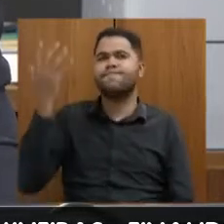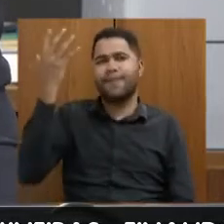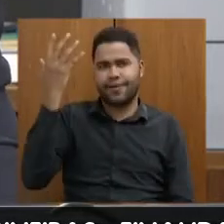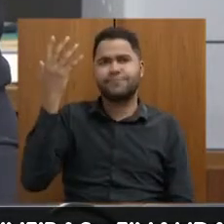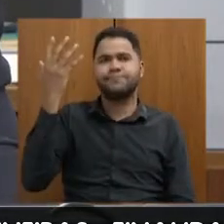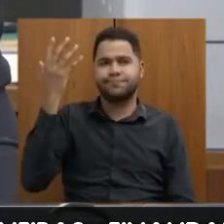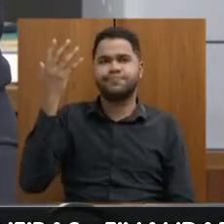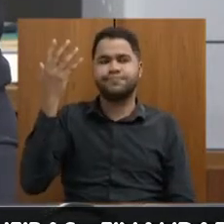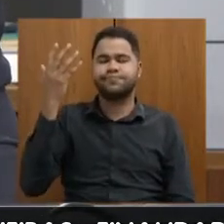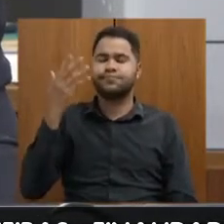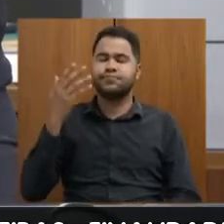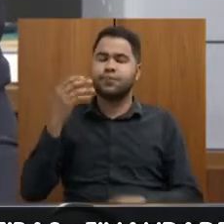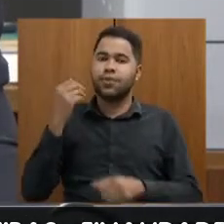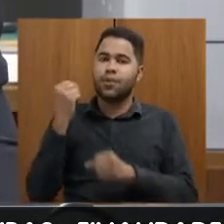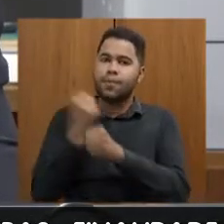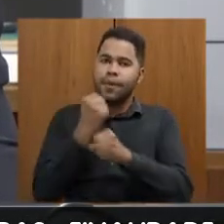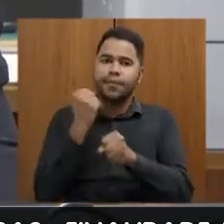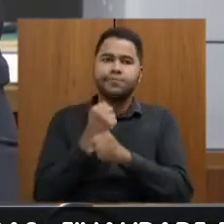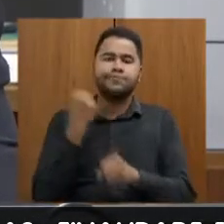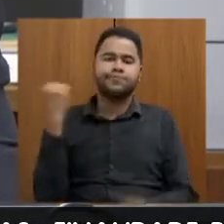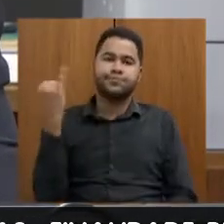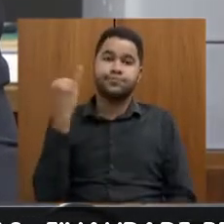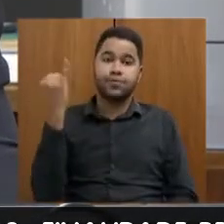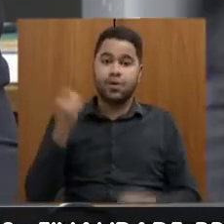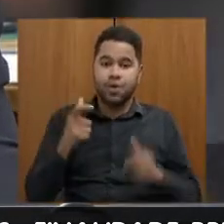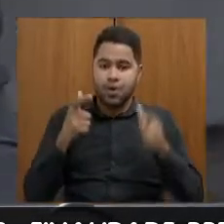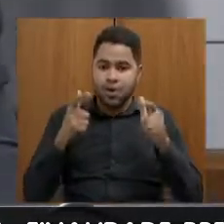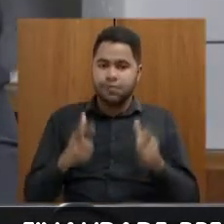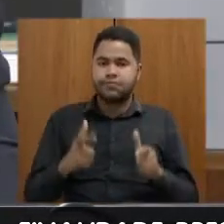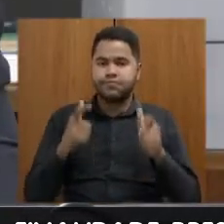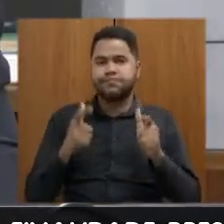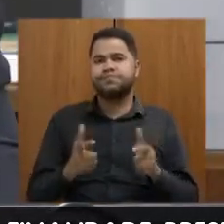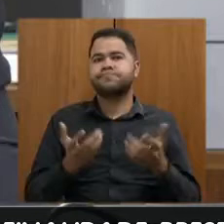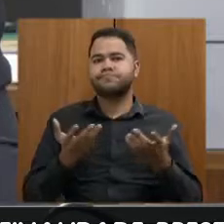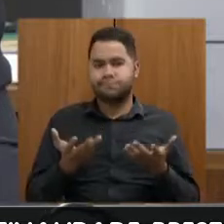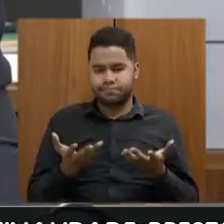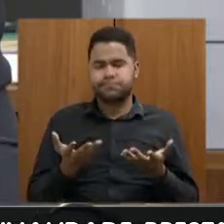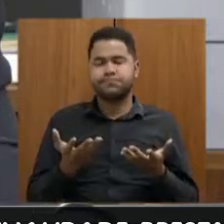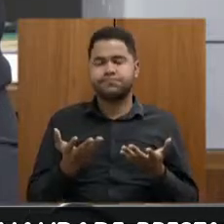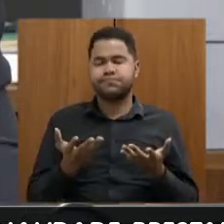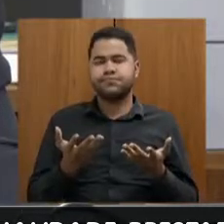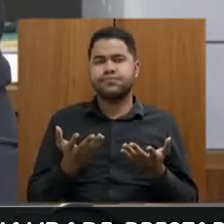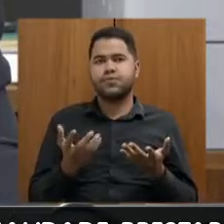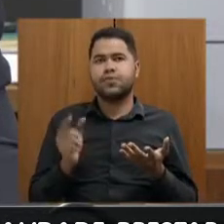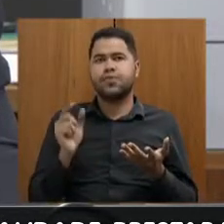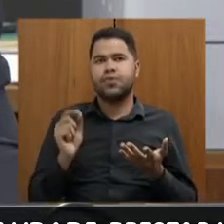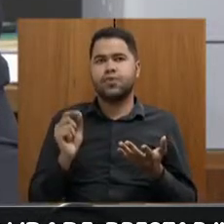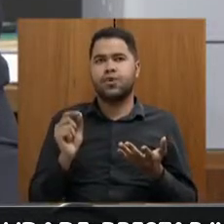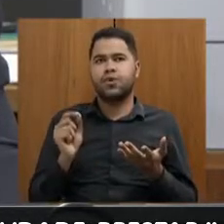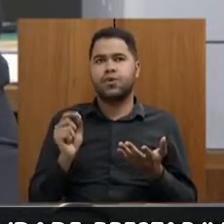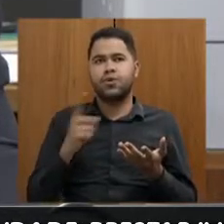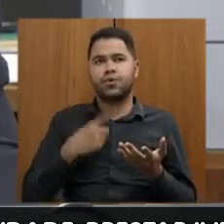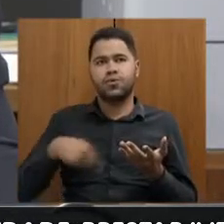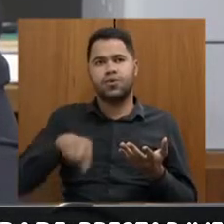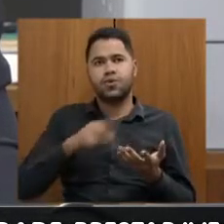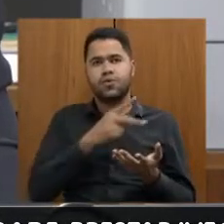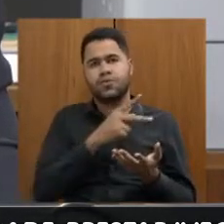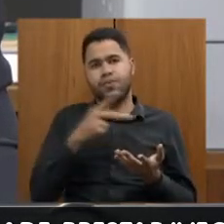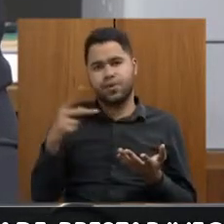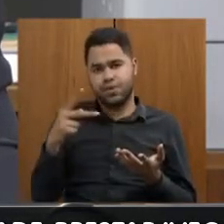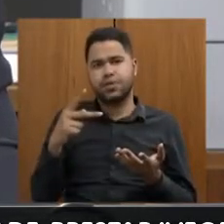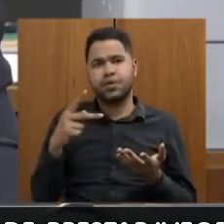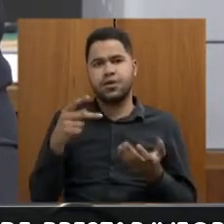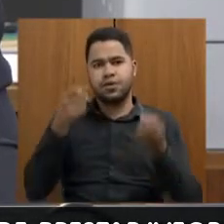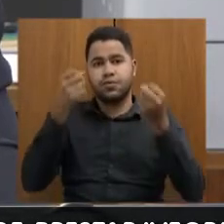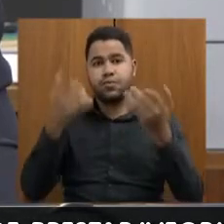né uma obra tão importante numa localidade é aonde como o nosso presidente da